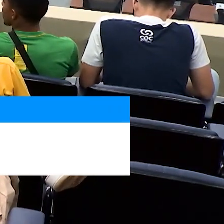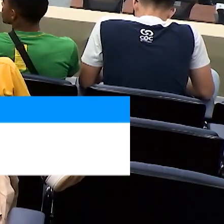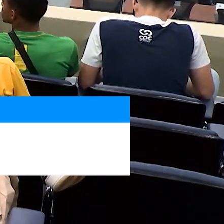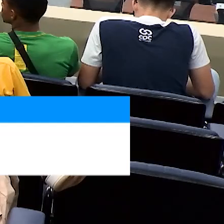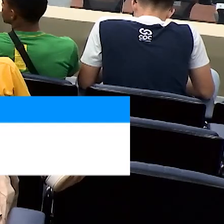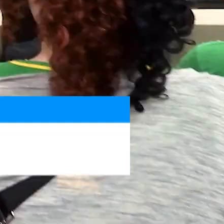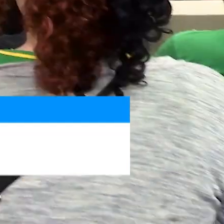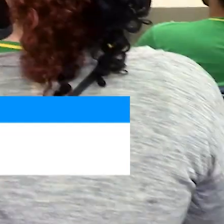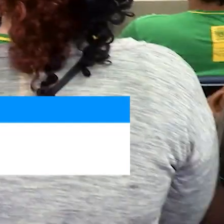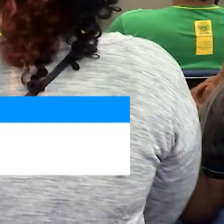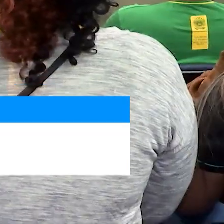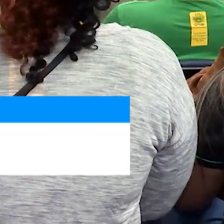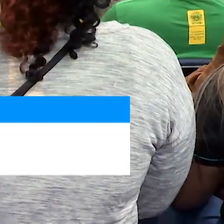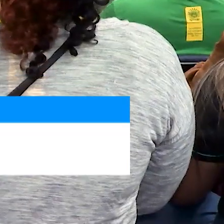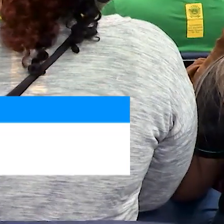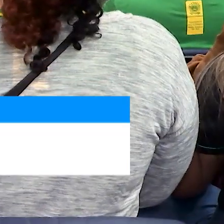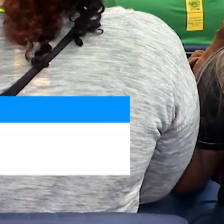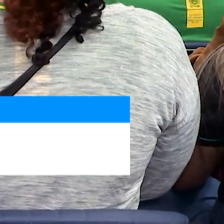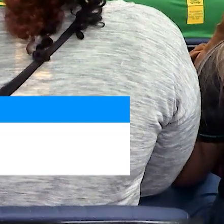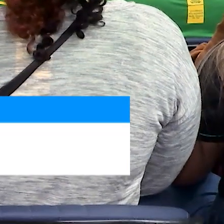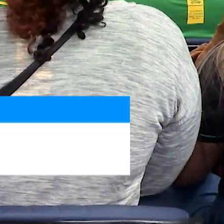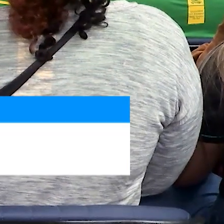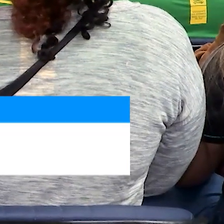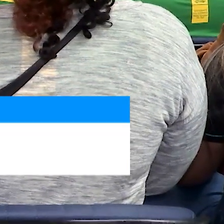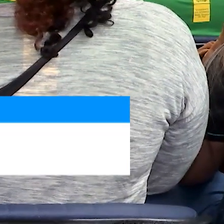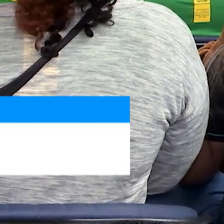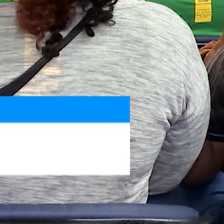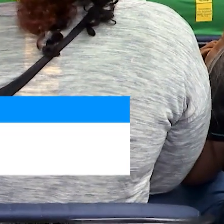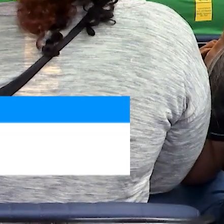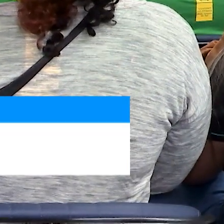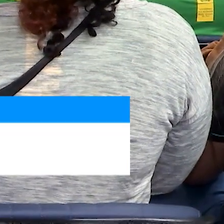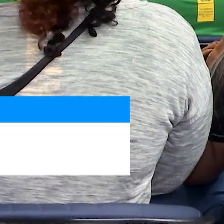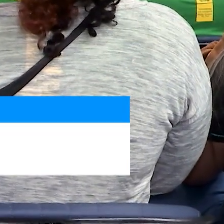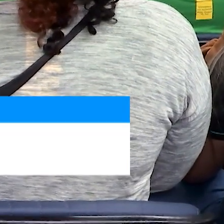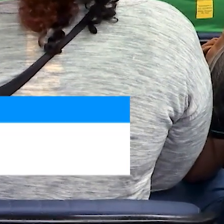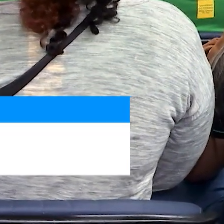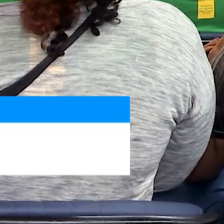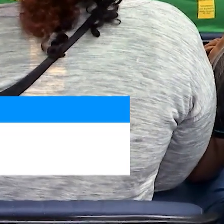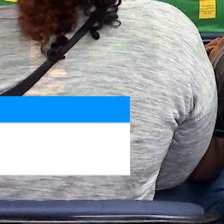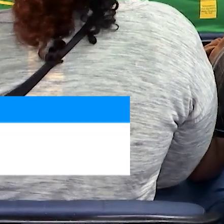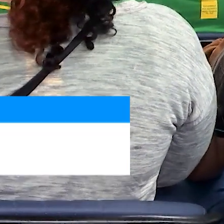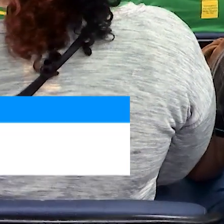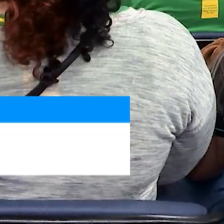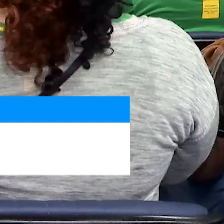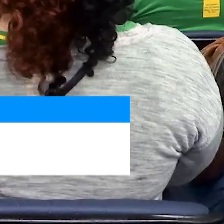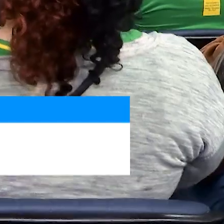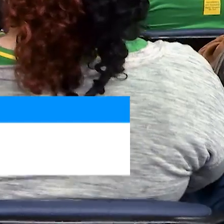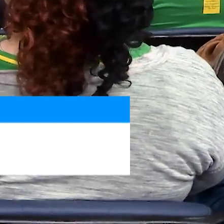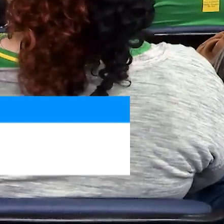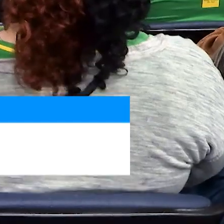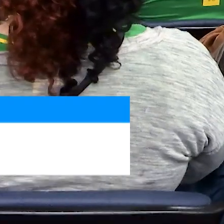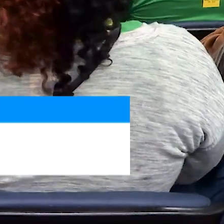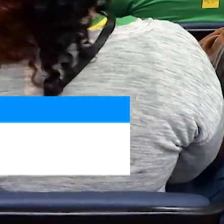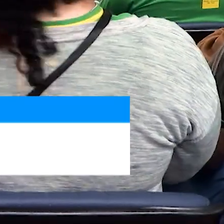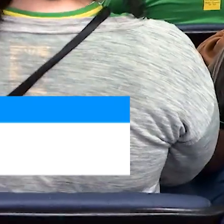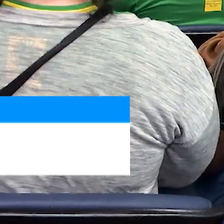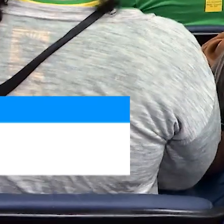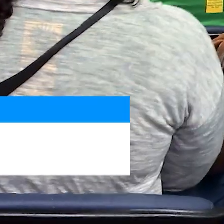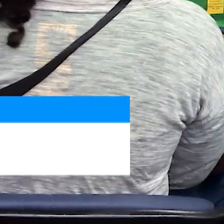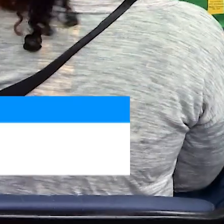do país, que são responsáveis pela existência do Estado democrático de direito.